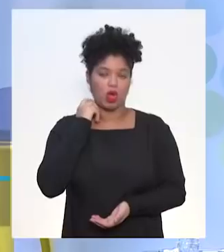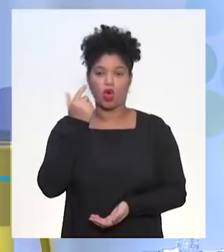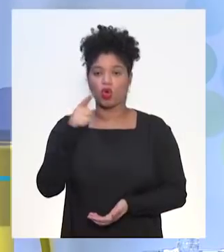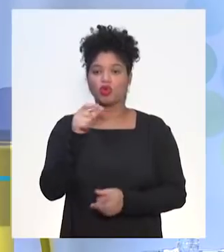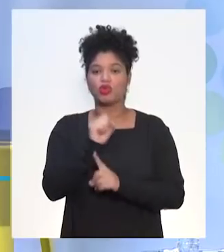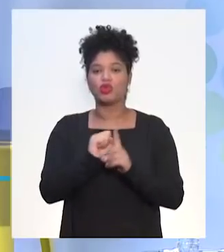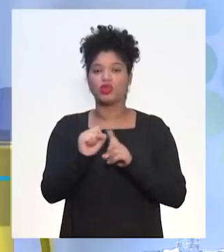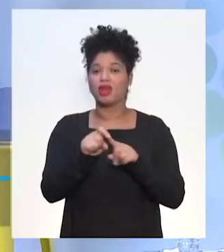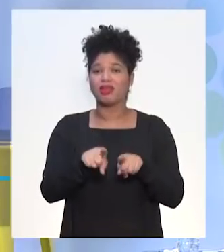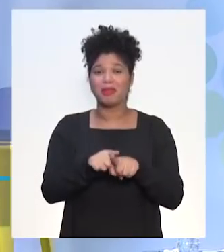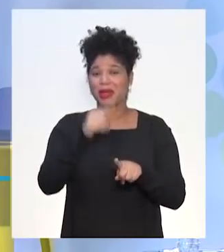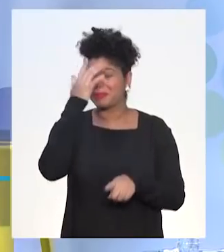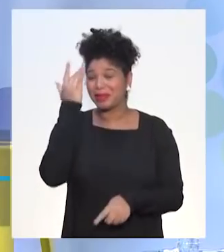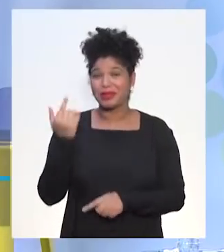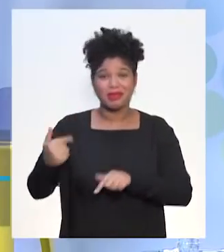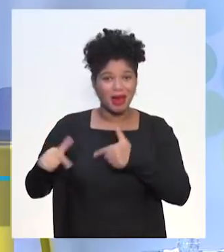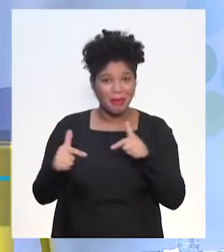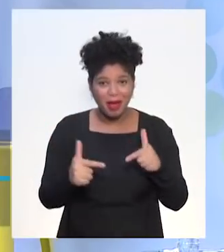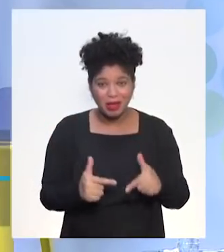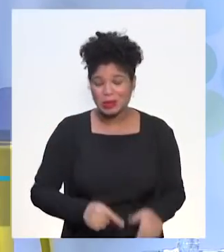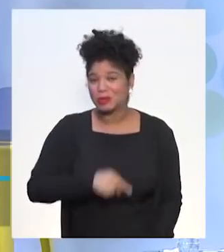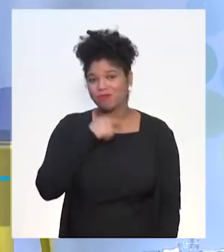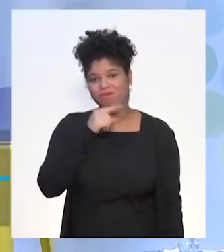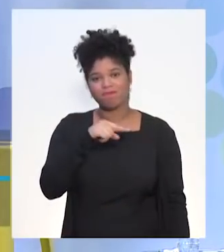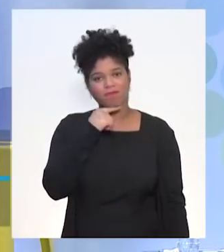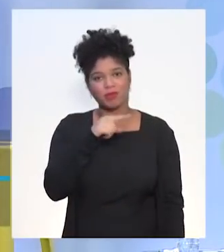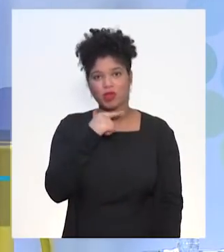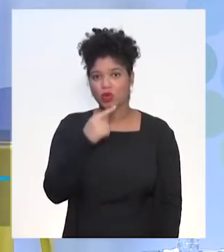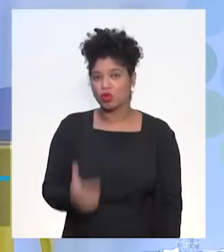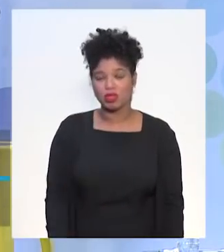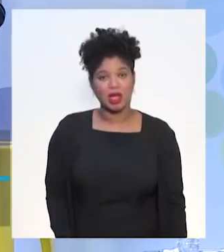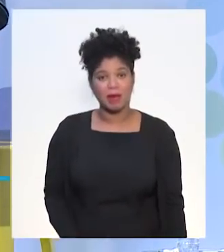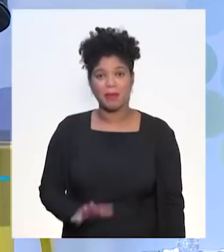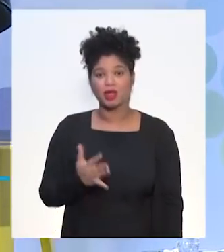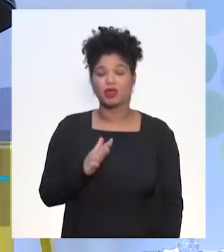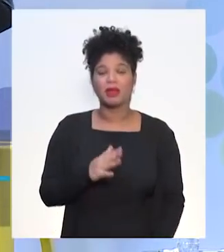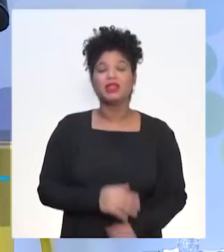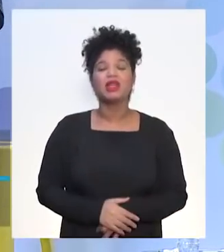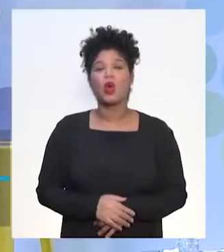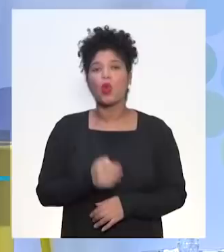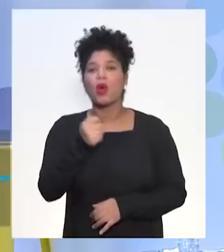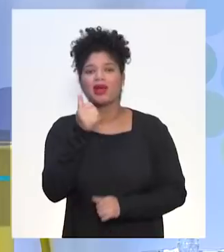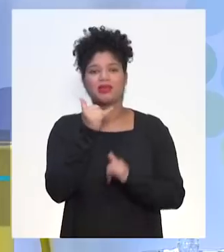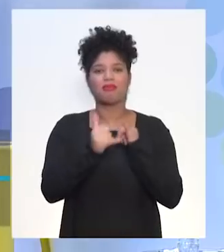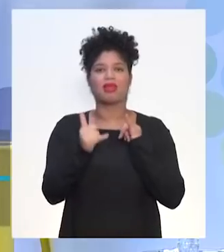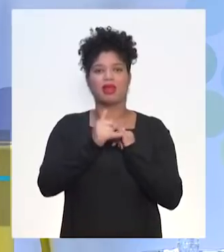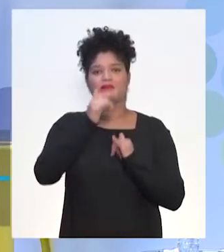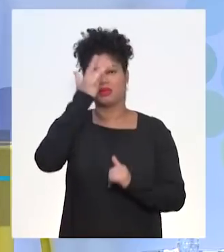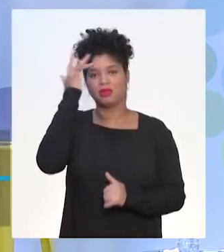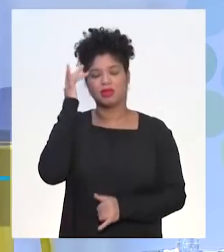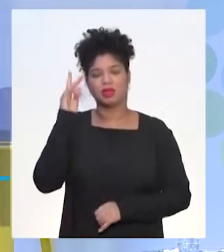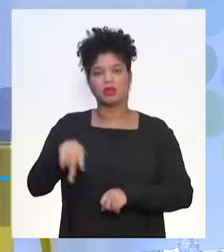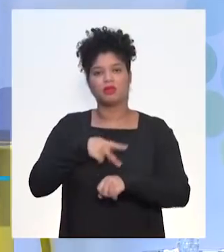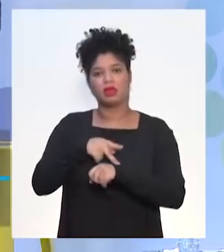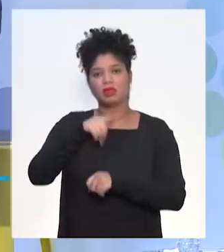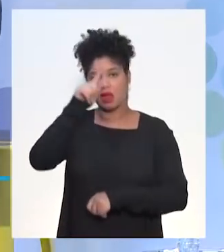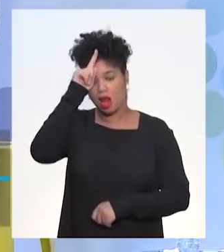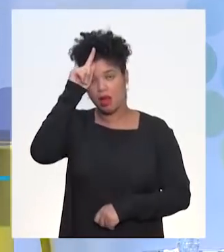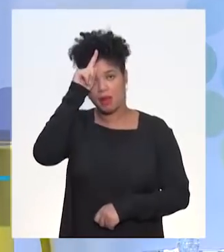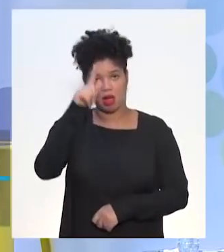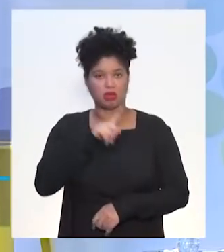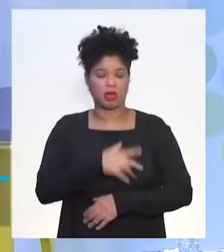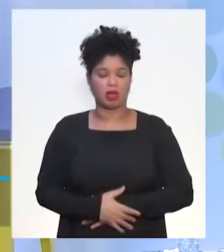um desemprego tremendo, que atinge aí mais de 1/3 da população alemã economicamente ativa.